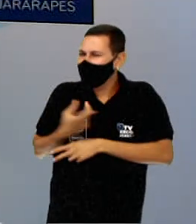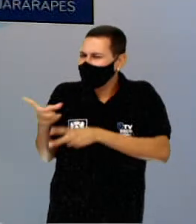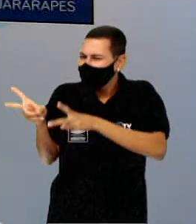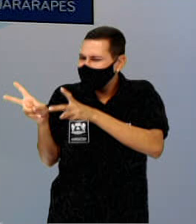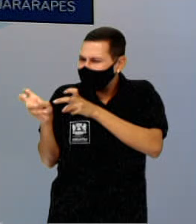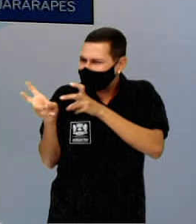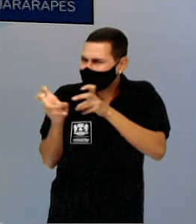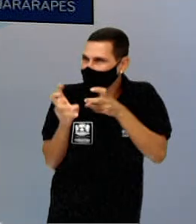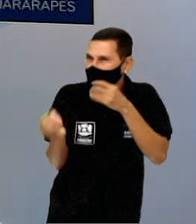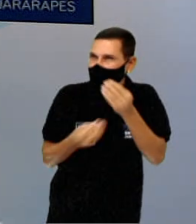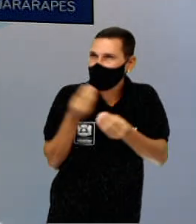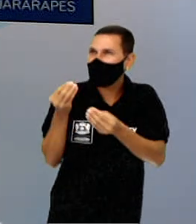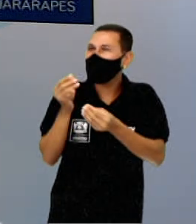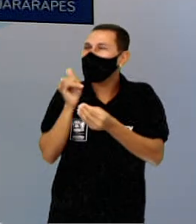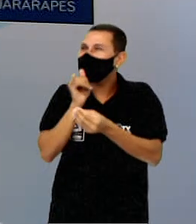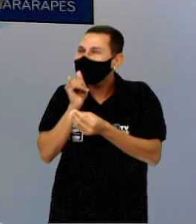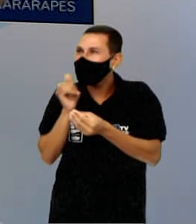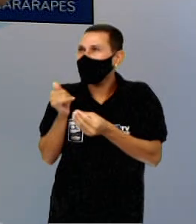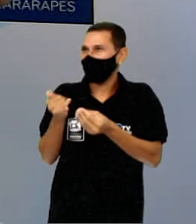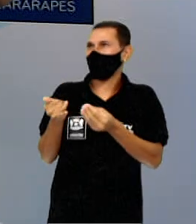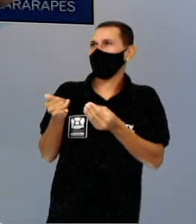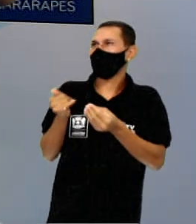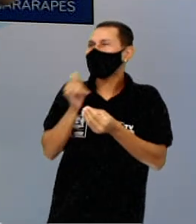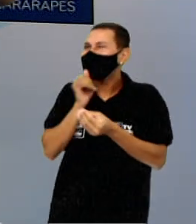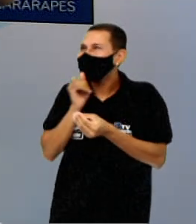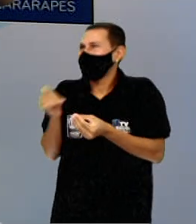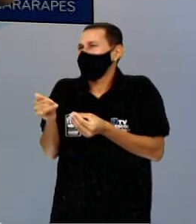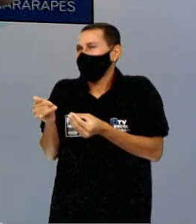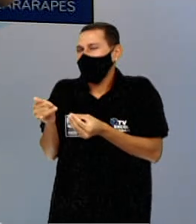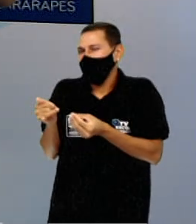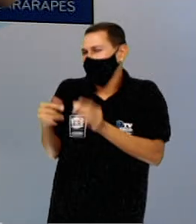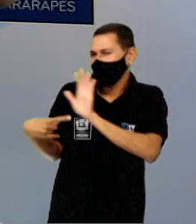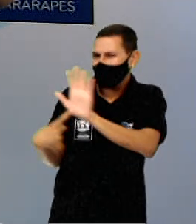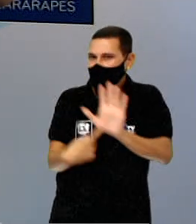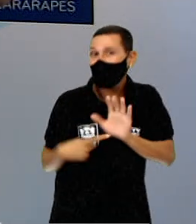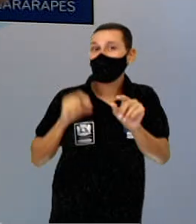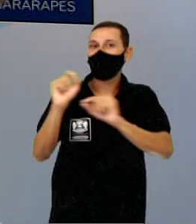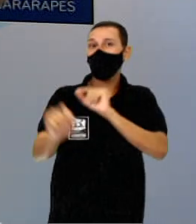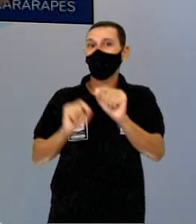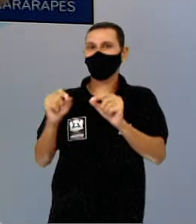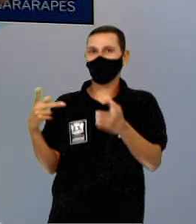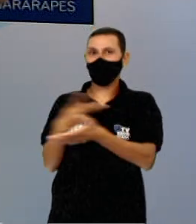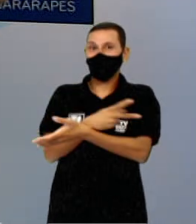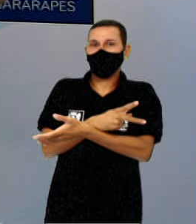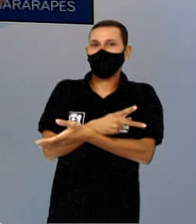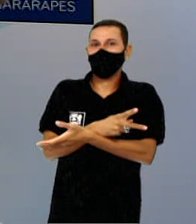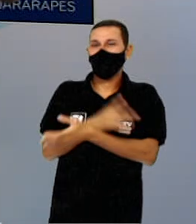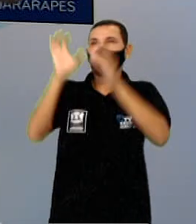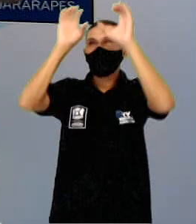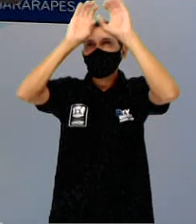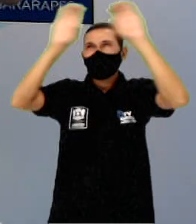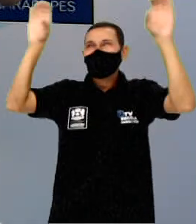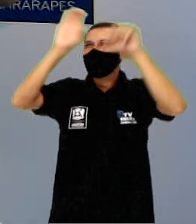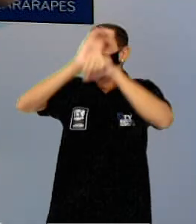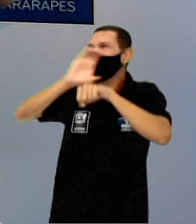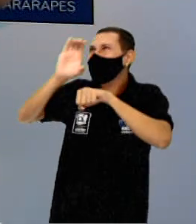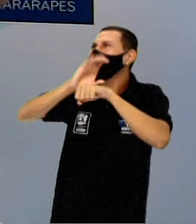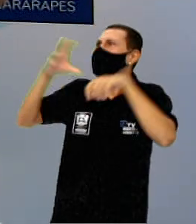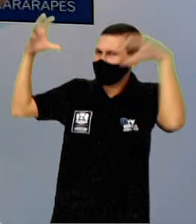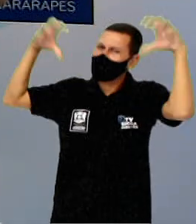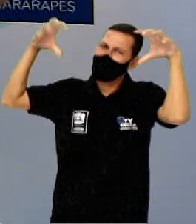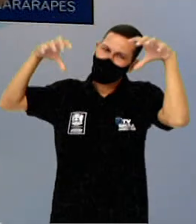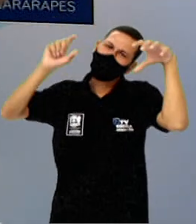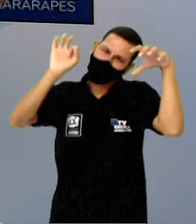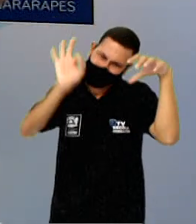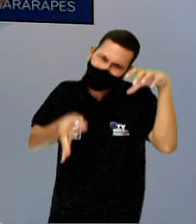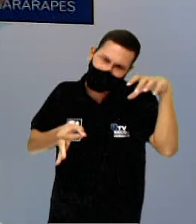como posso falar dando uma dica né do que vai acontecer no caso o céu está nublado vai chover parece